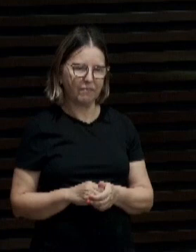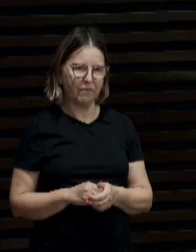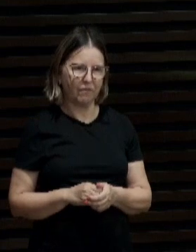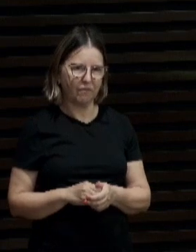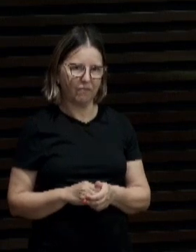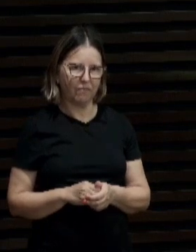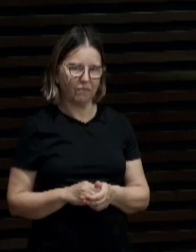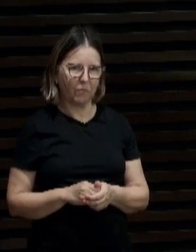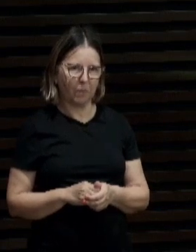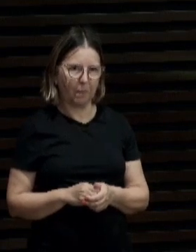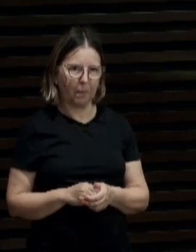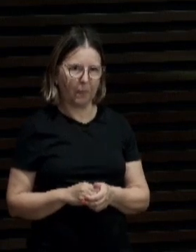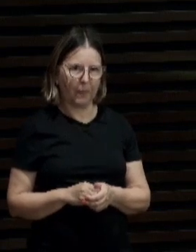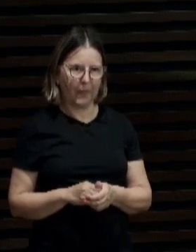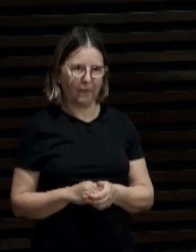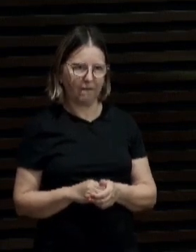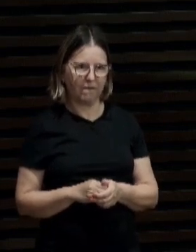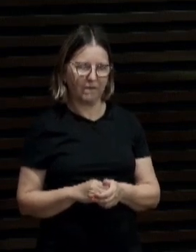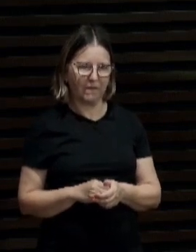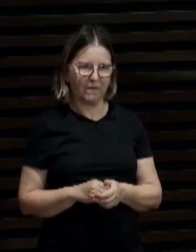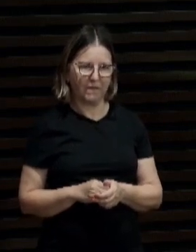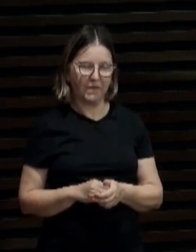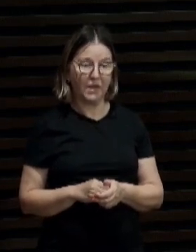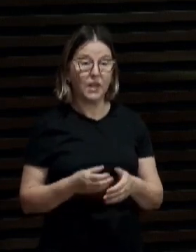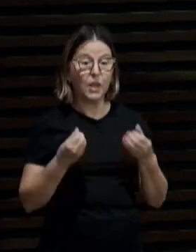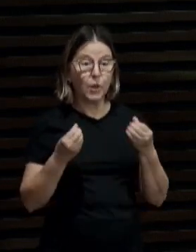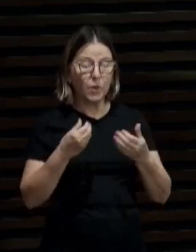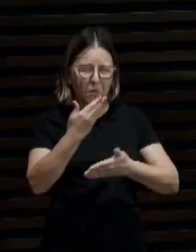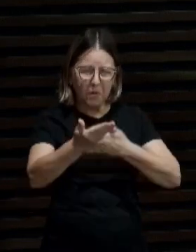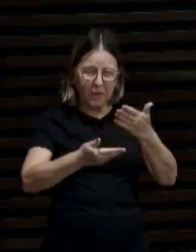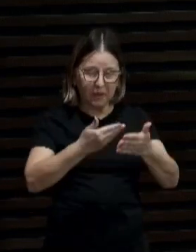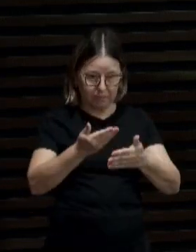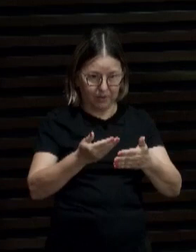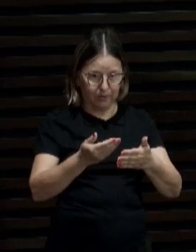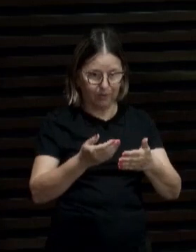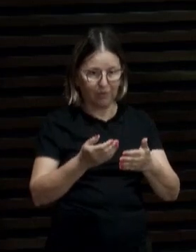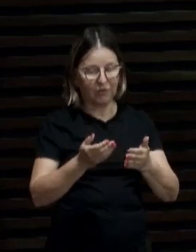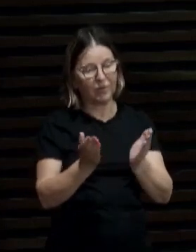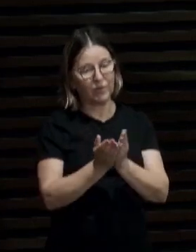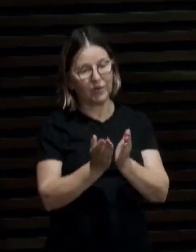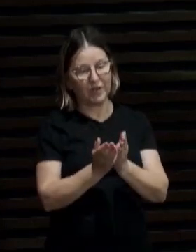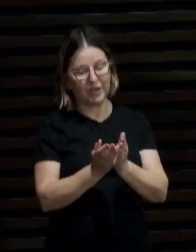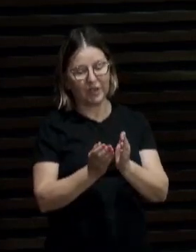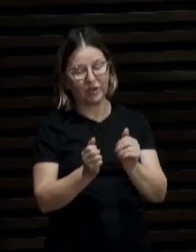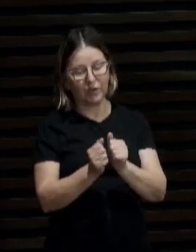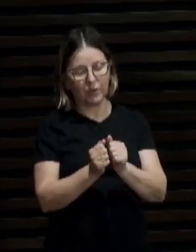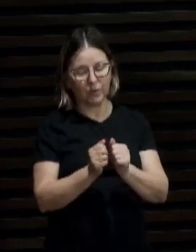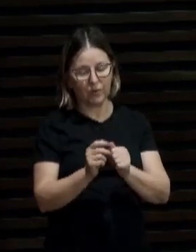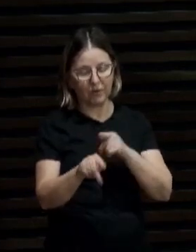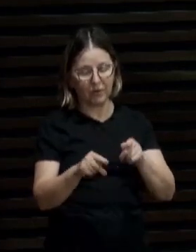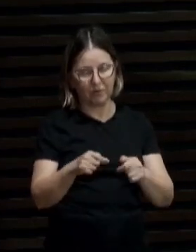e o relacionamento da igreja para com o mundo. Como é que é o relacionamento do cristão para com Deus? De total devoção